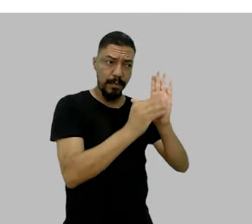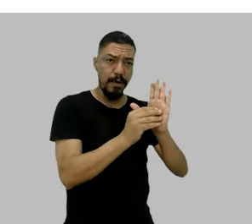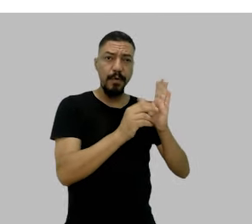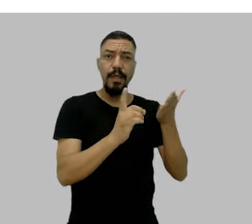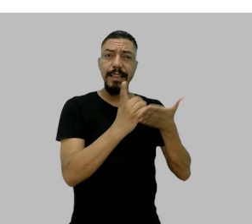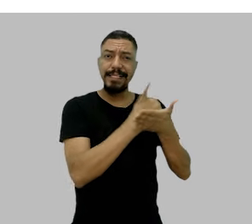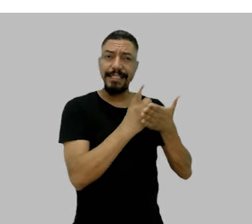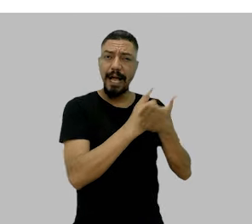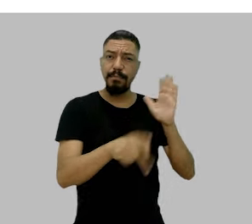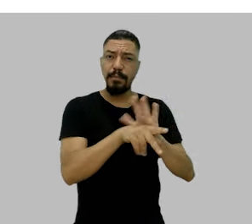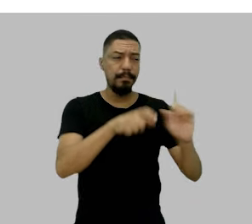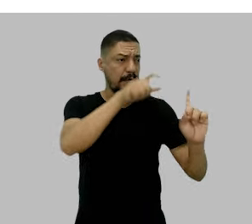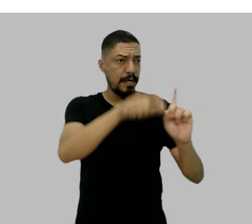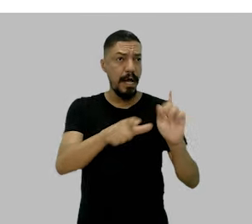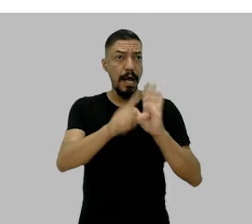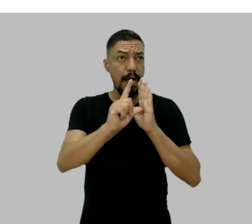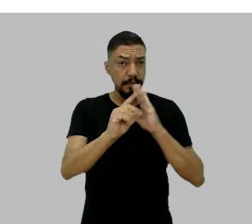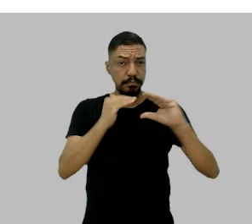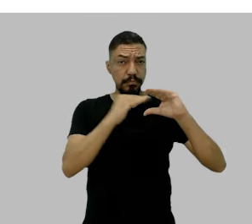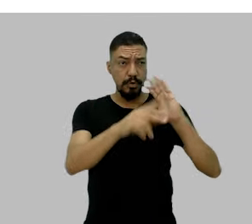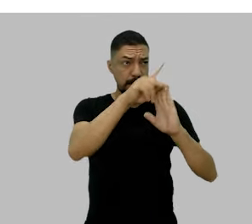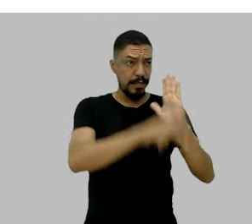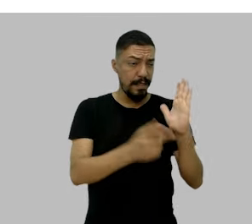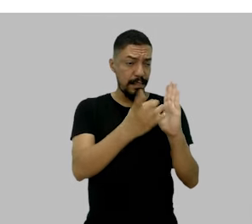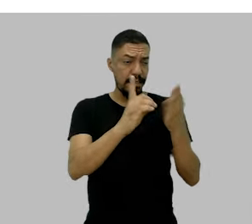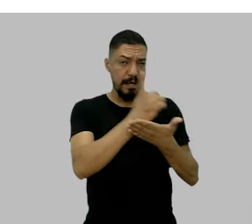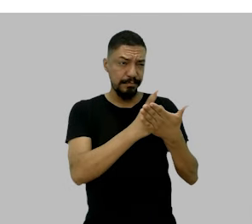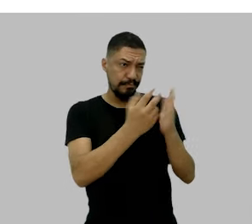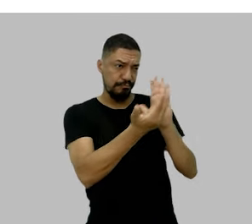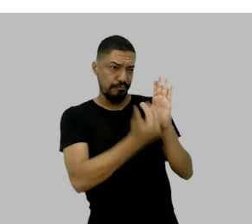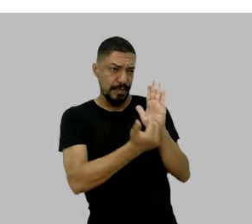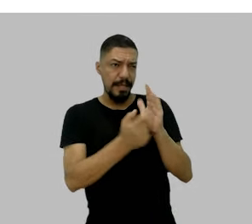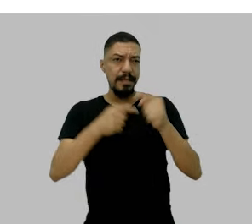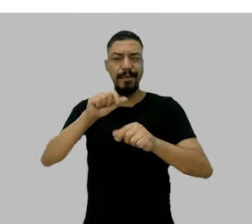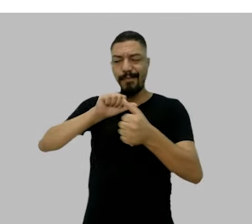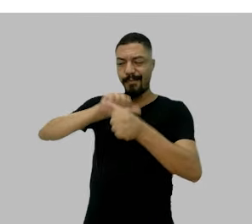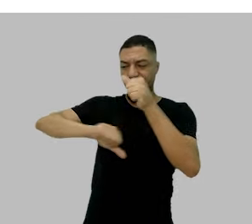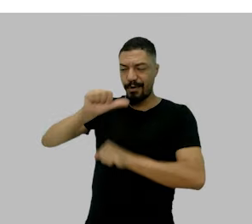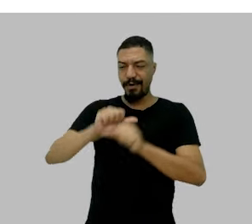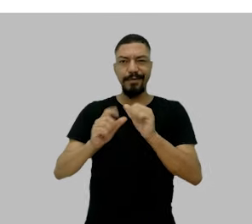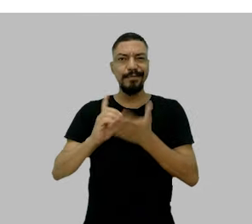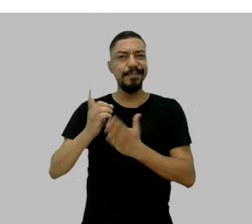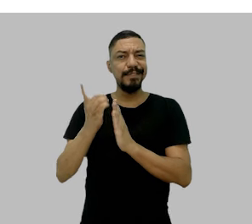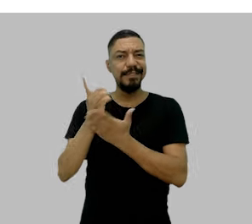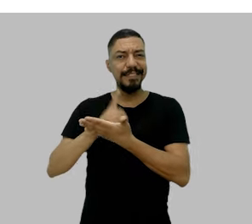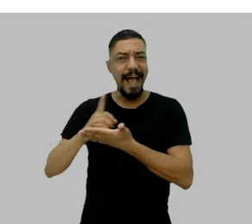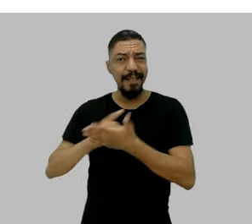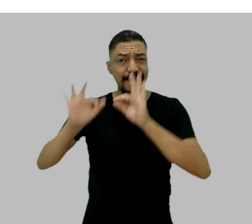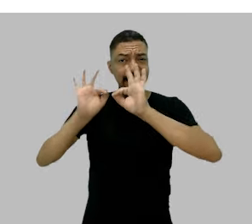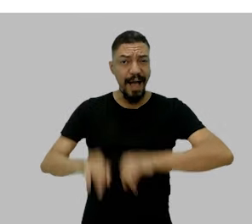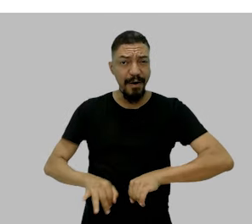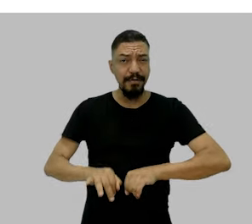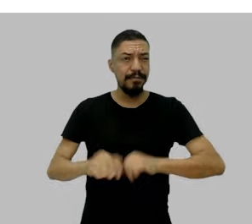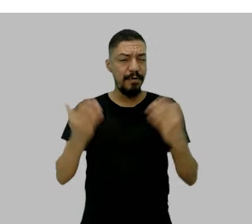mandou o projeto, que era um, e o design final dos personagens, que era outro. Isso é super legal. É